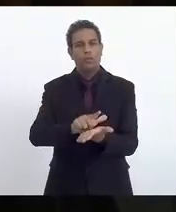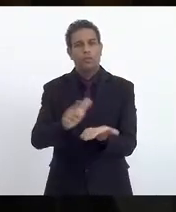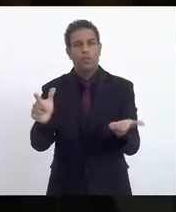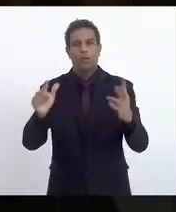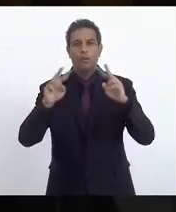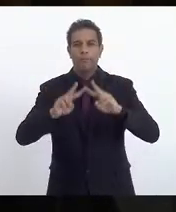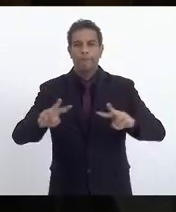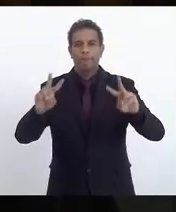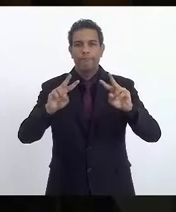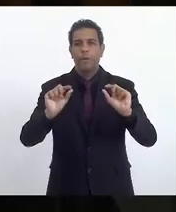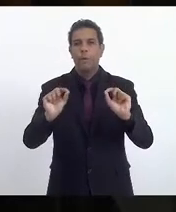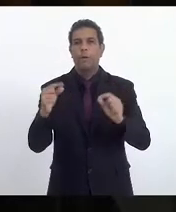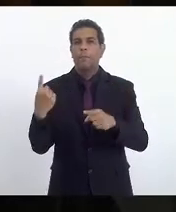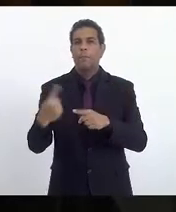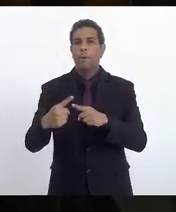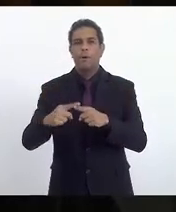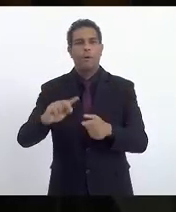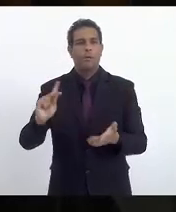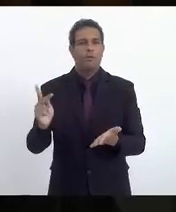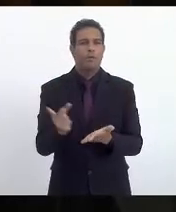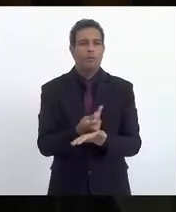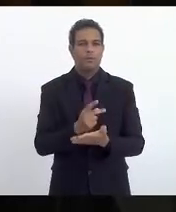e porquê